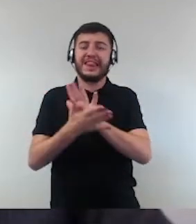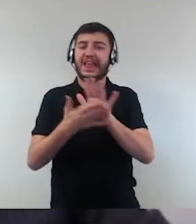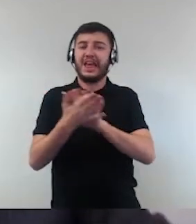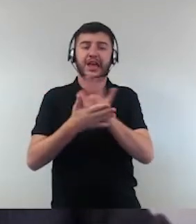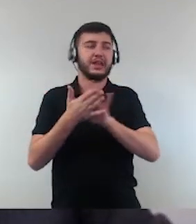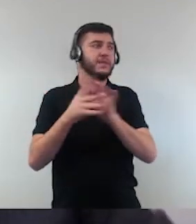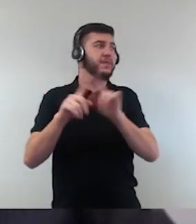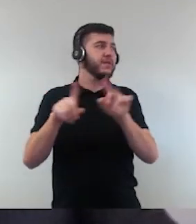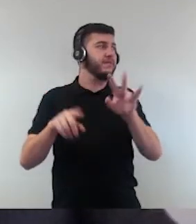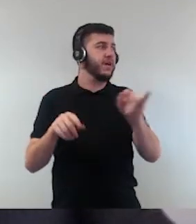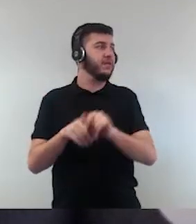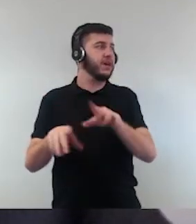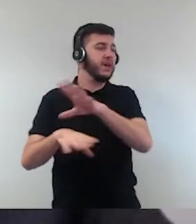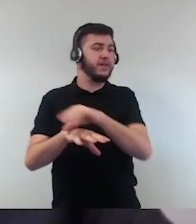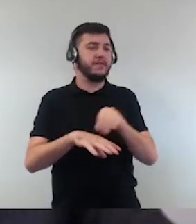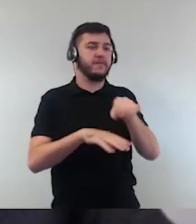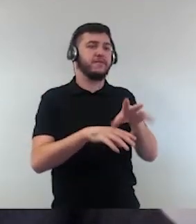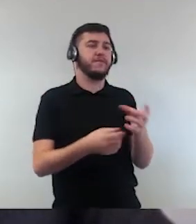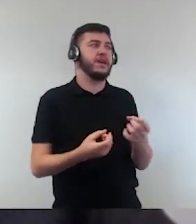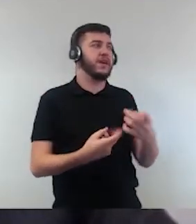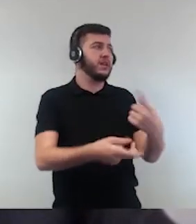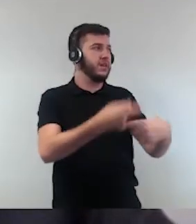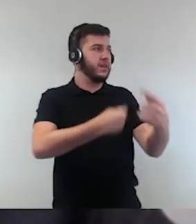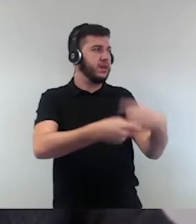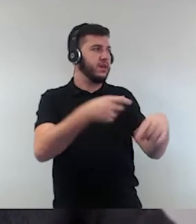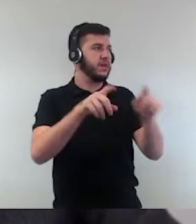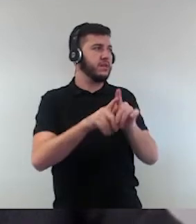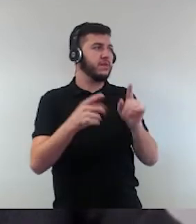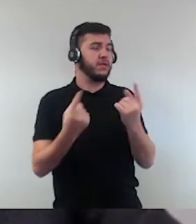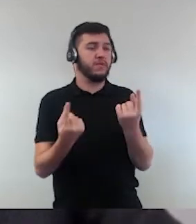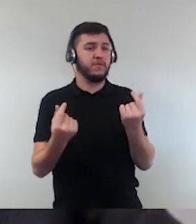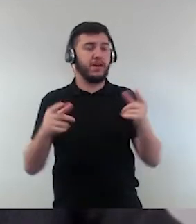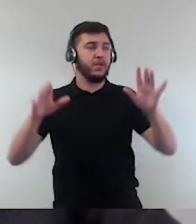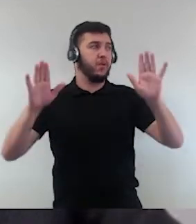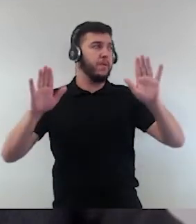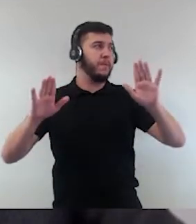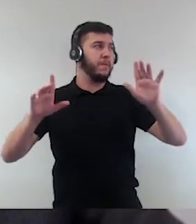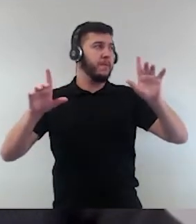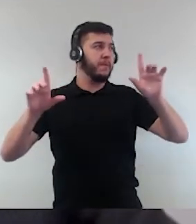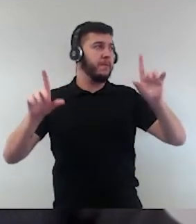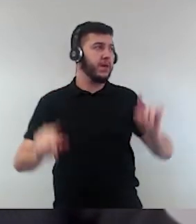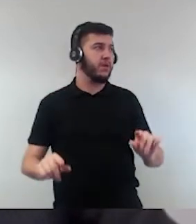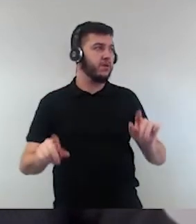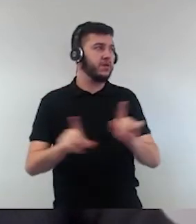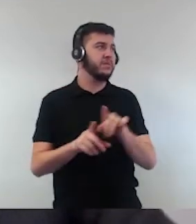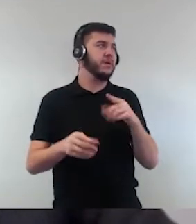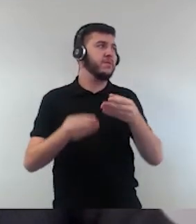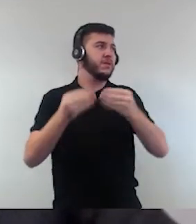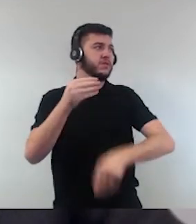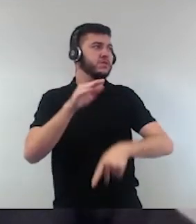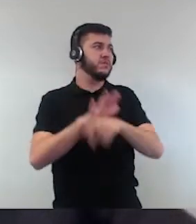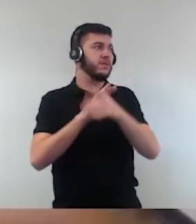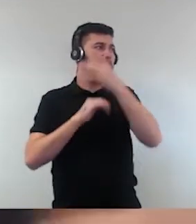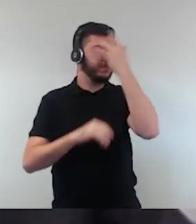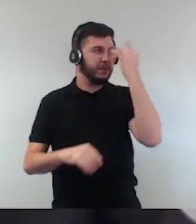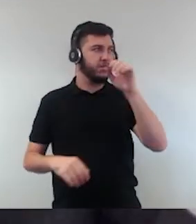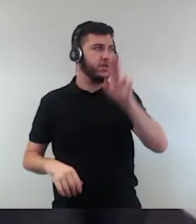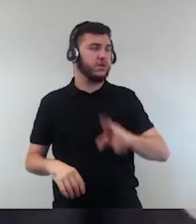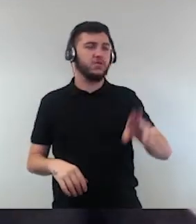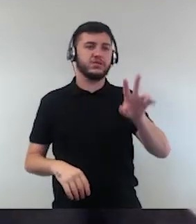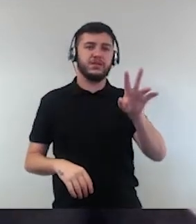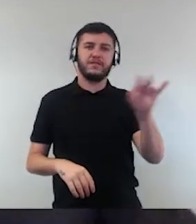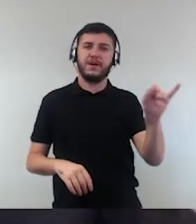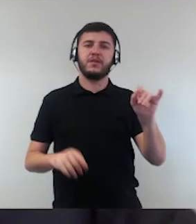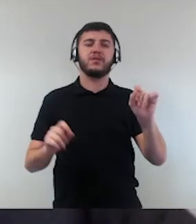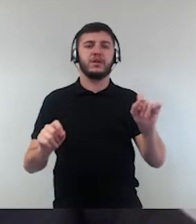não consumiu. Então, é uma situação complicada e no preço bem menor. O prejuízo para o consumidor seria bem maior. Pelo menos agora o governo encontrou